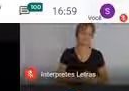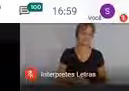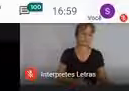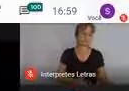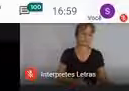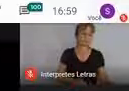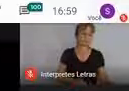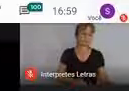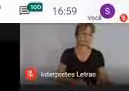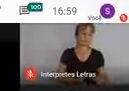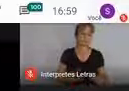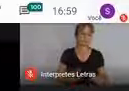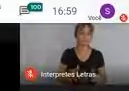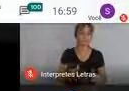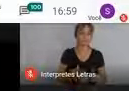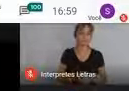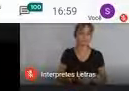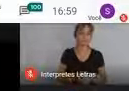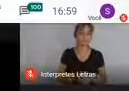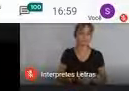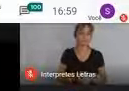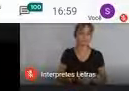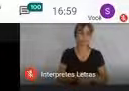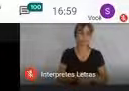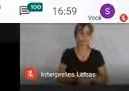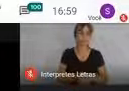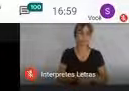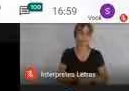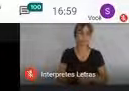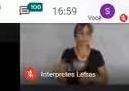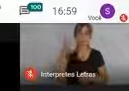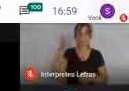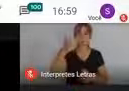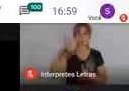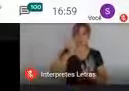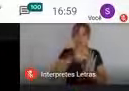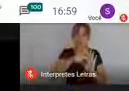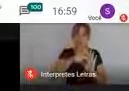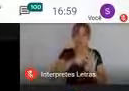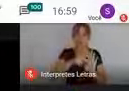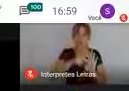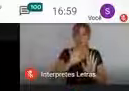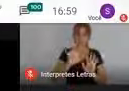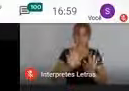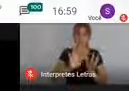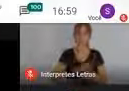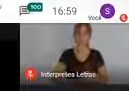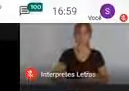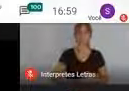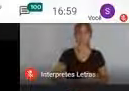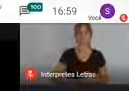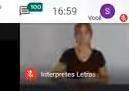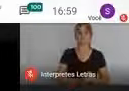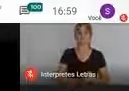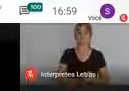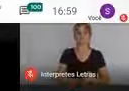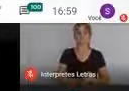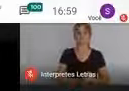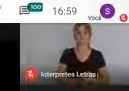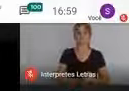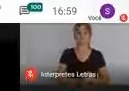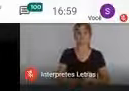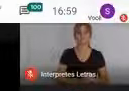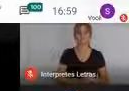Então, eu vou passar agora ao segundo projeto e depois eu faço umas considerações gerais sobre isso, sobre essa